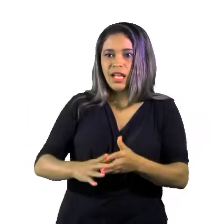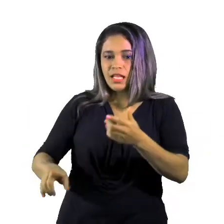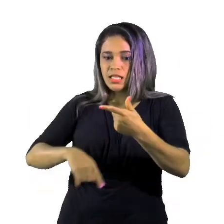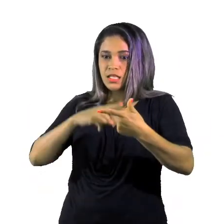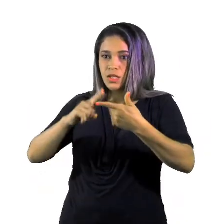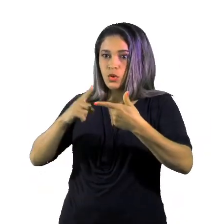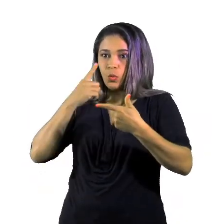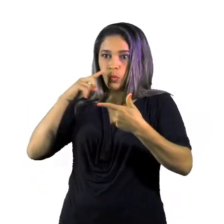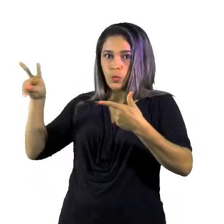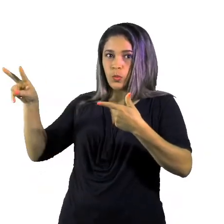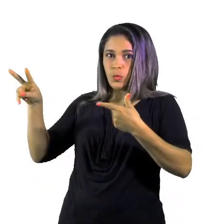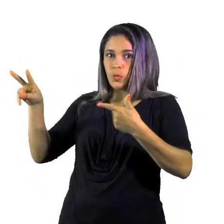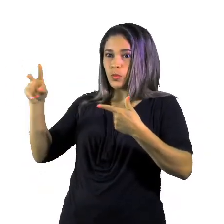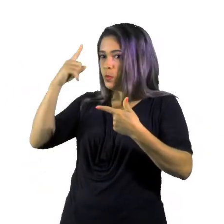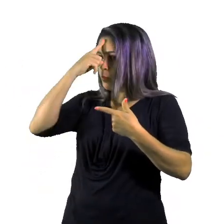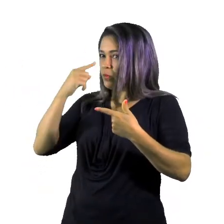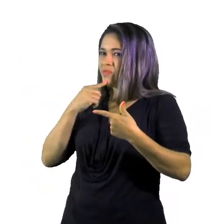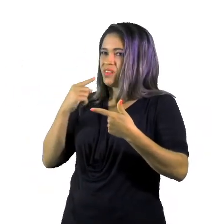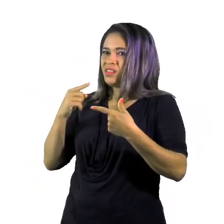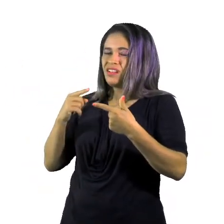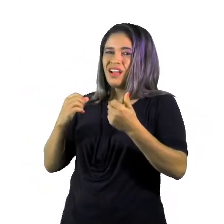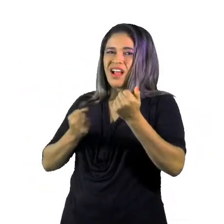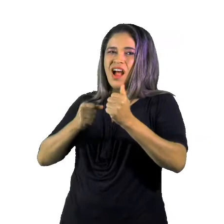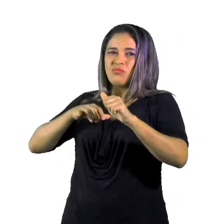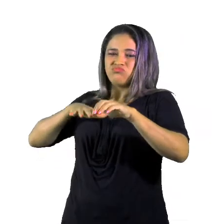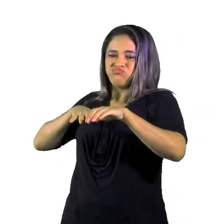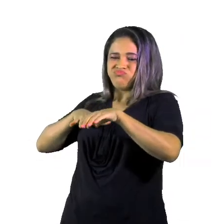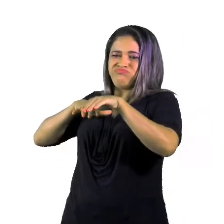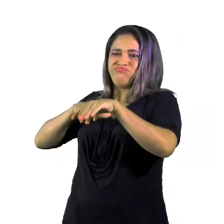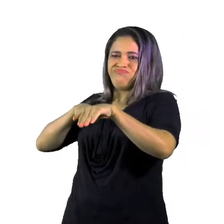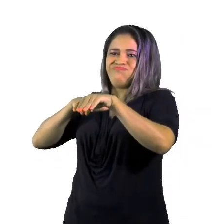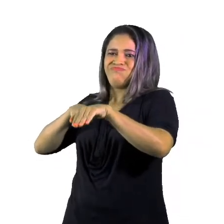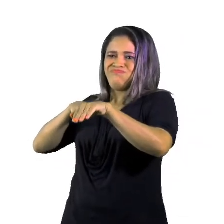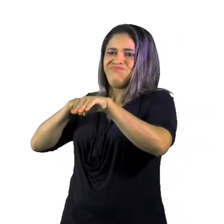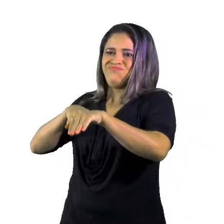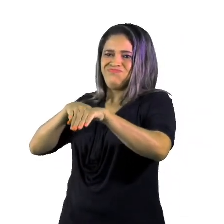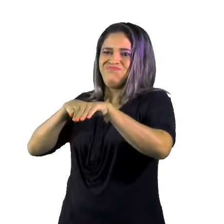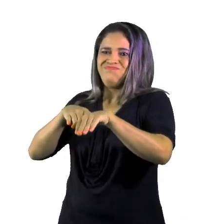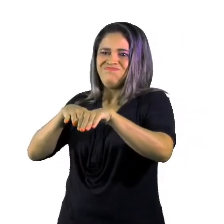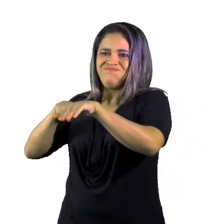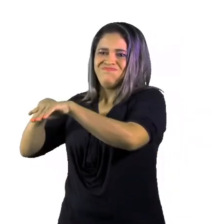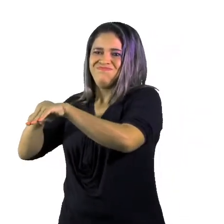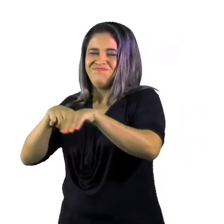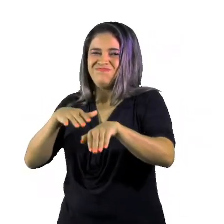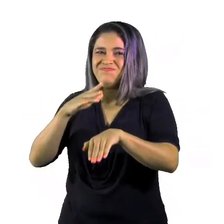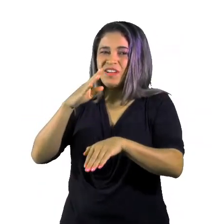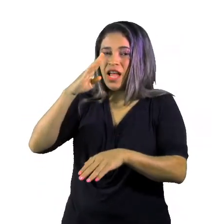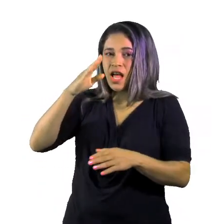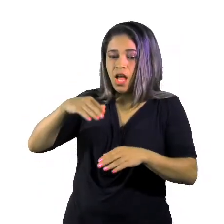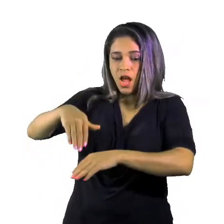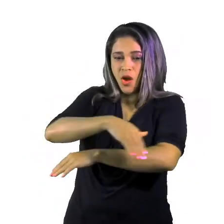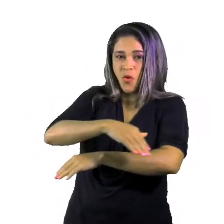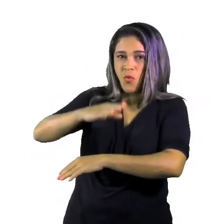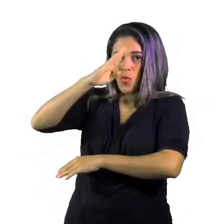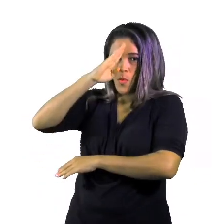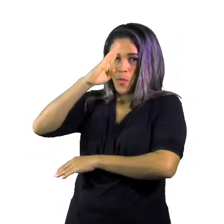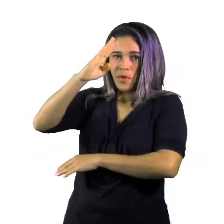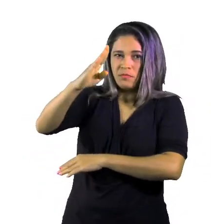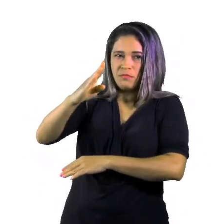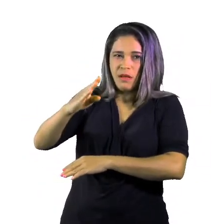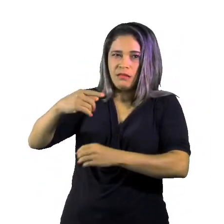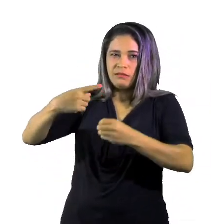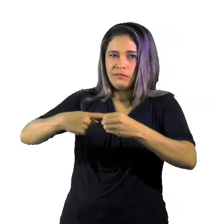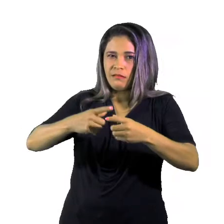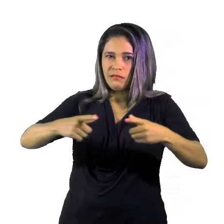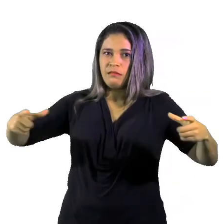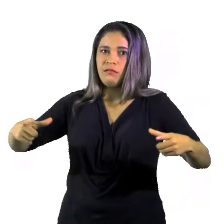podemos observar o quê? O engarrafamento do trânsito nas ruas principais, nas avenidas das grandes cidades.